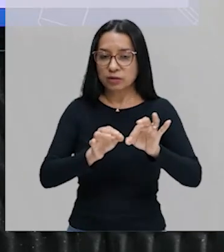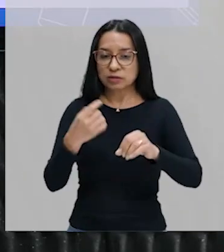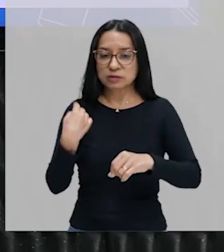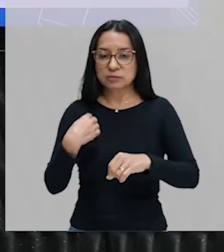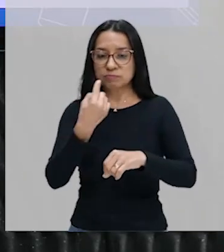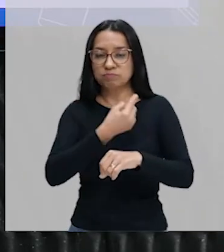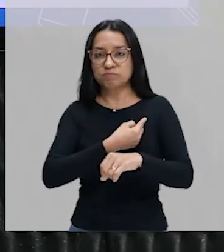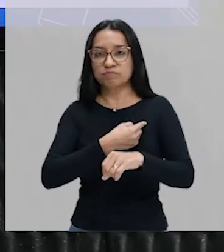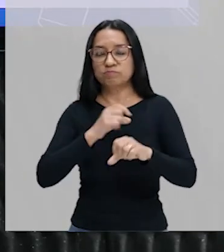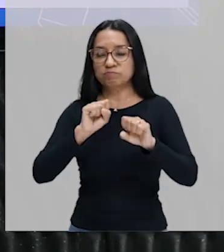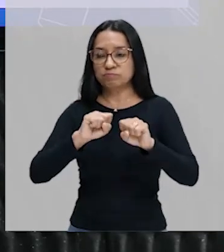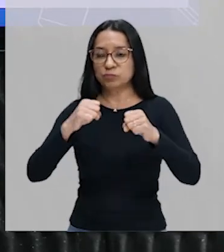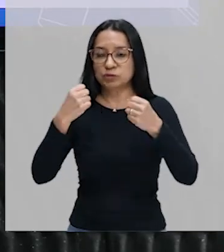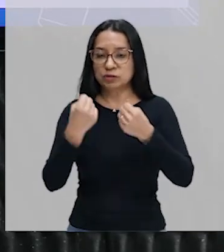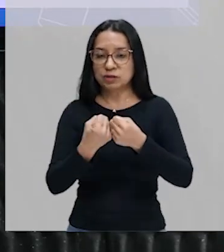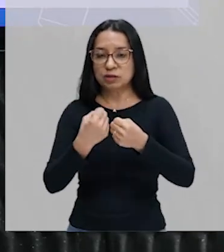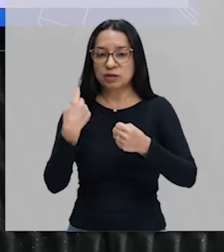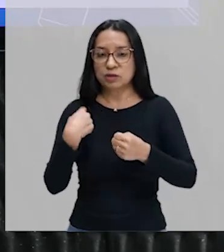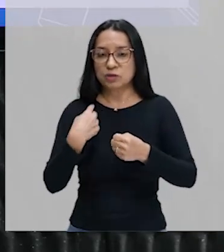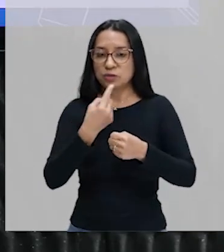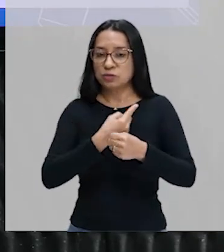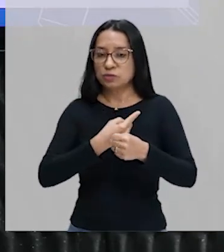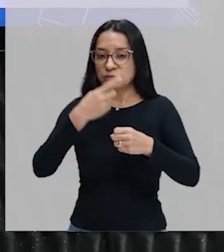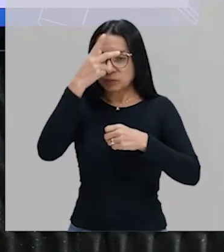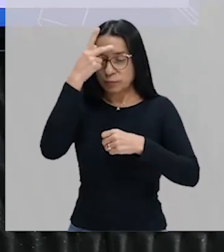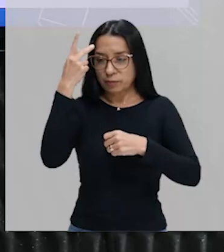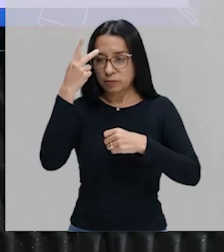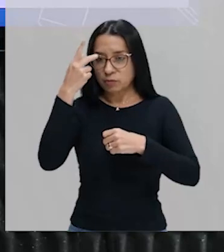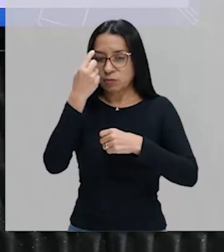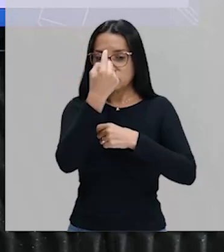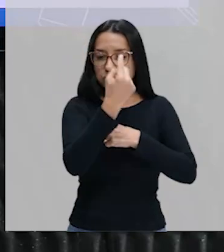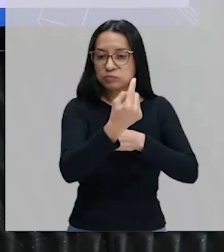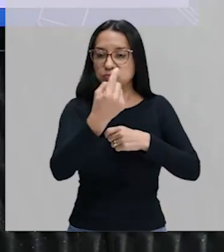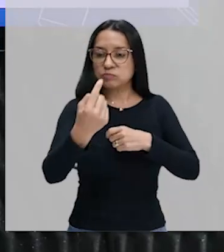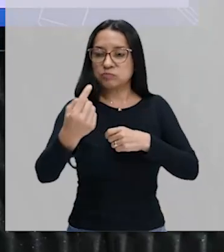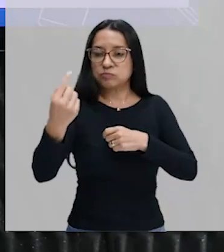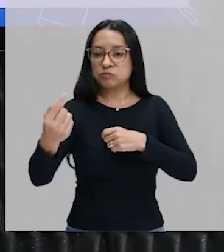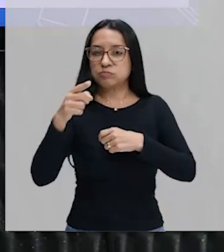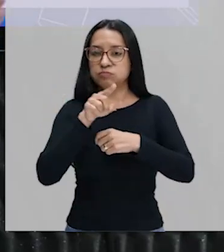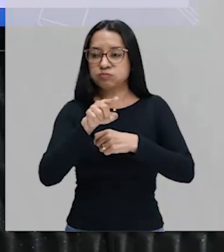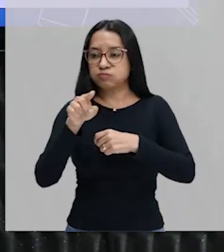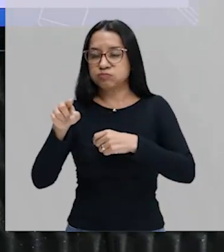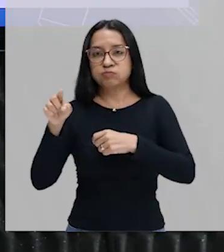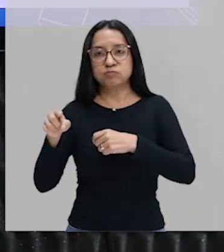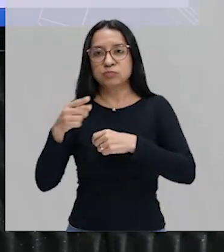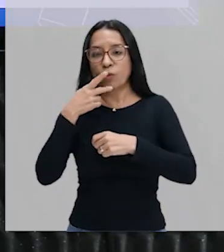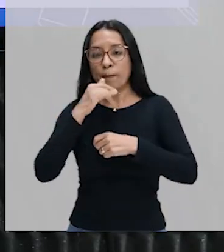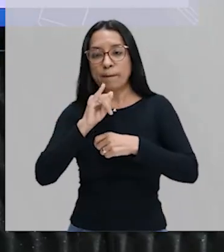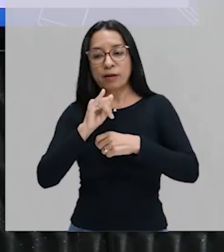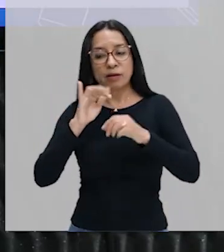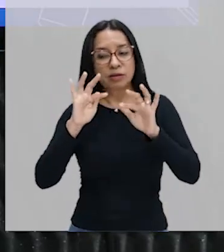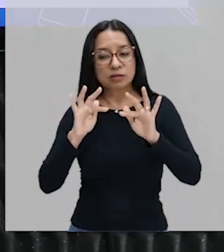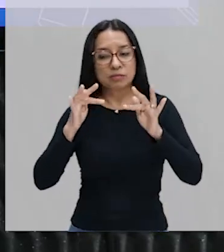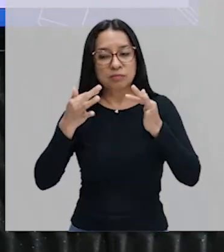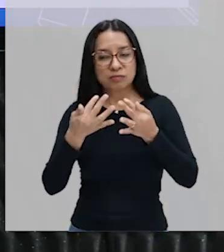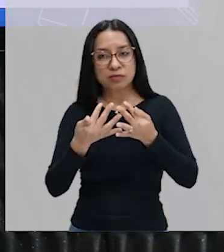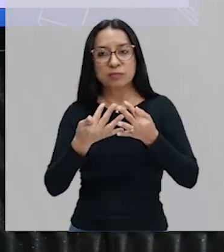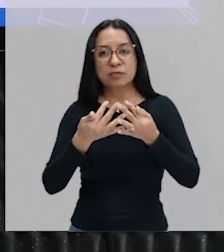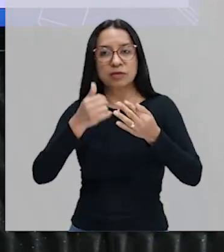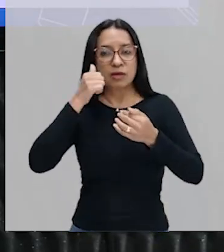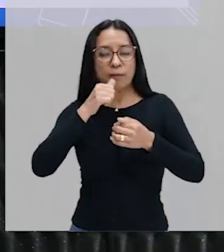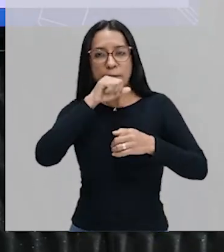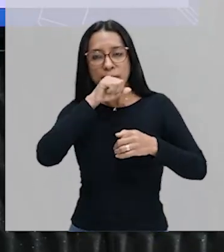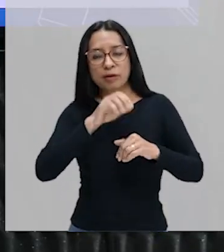nossa sociedade, tá certo? Os nossos indivíduos, ou seja, eu, você, seu pai, sua mãe, a nossa família, tá